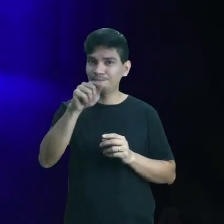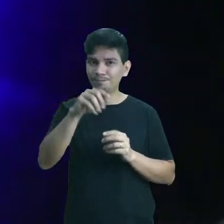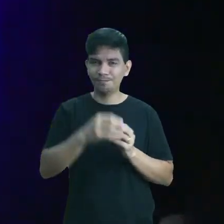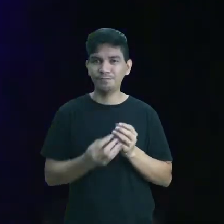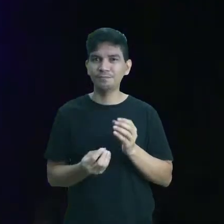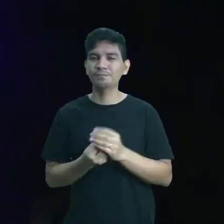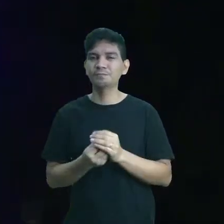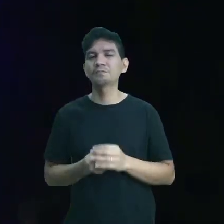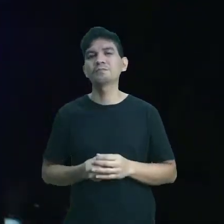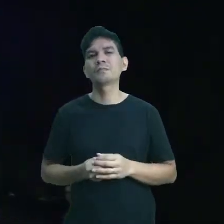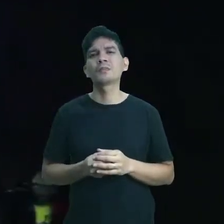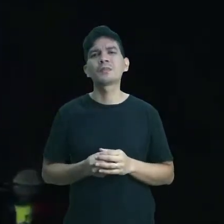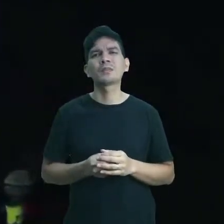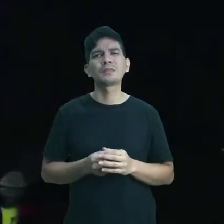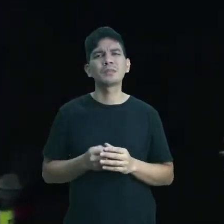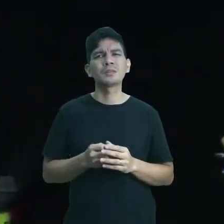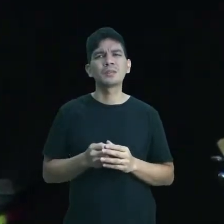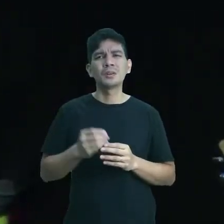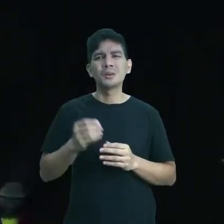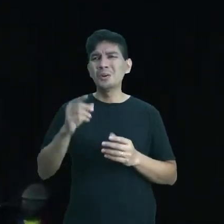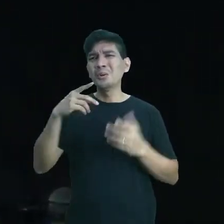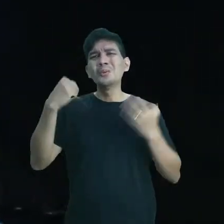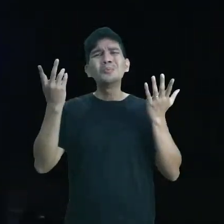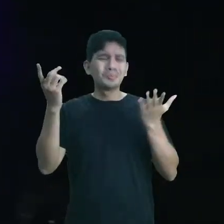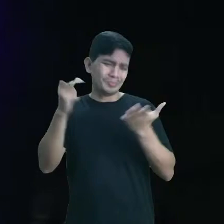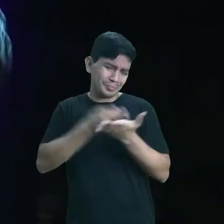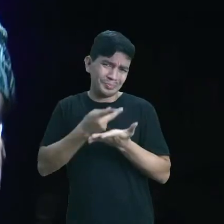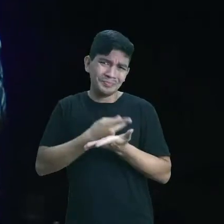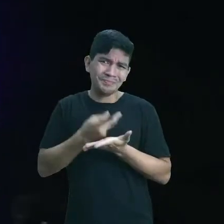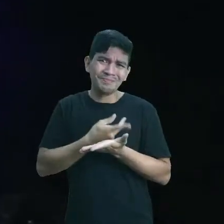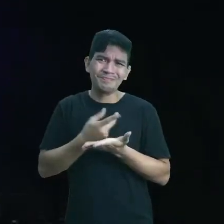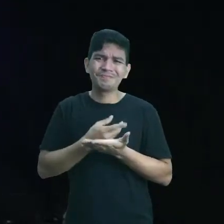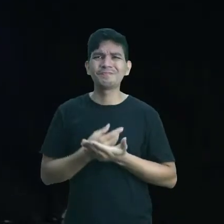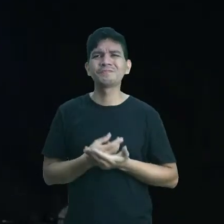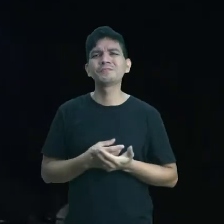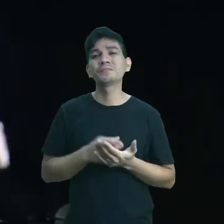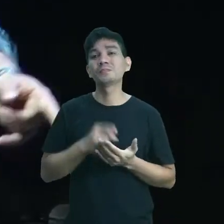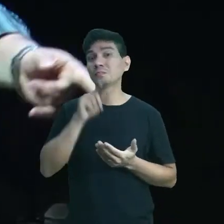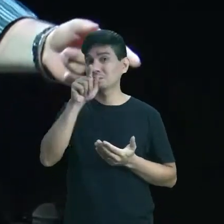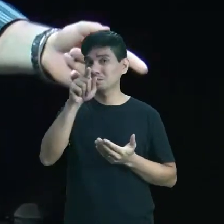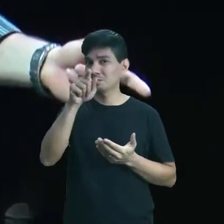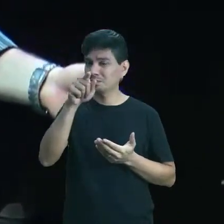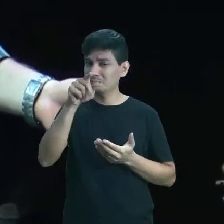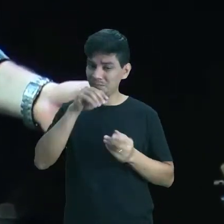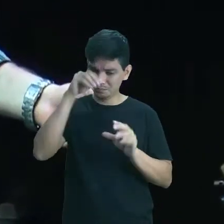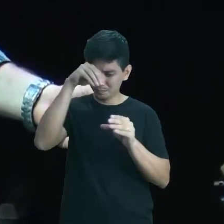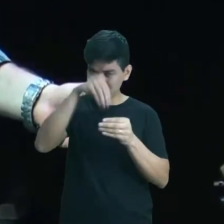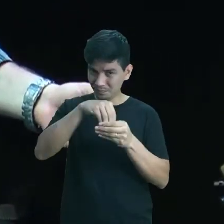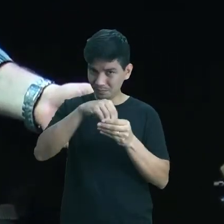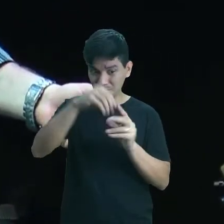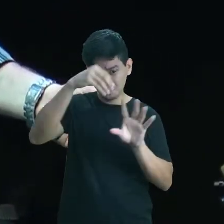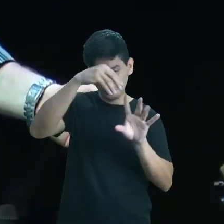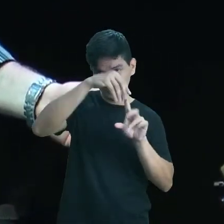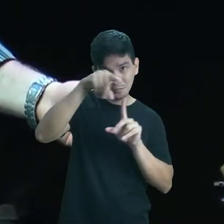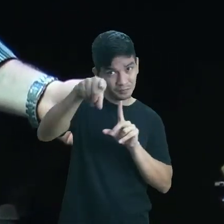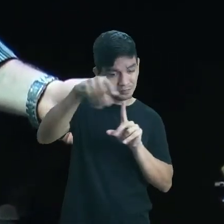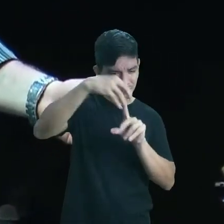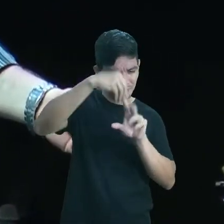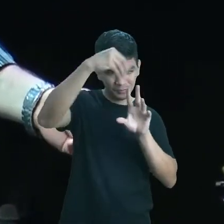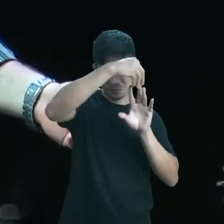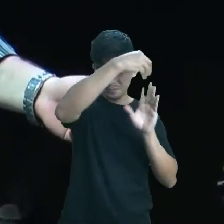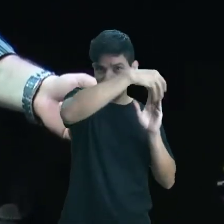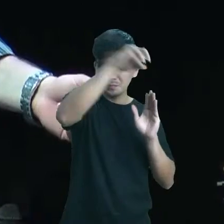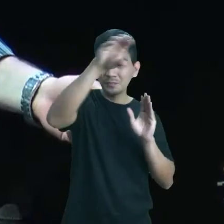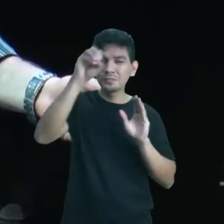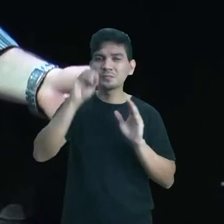E às vezes fica ali onde eu errei. O que você plantar, você colhe. Esse é